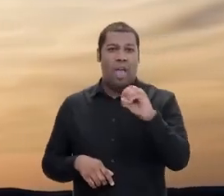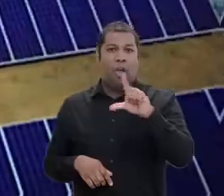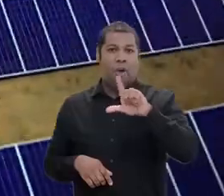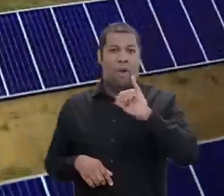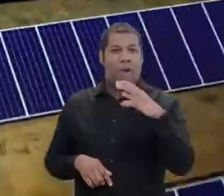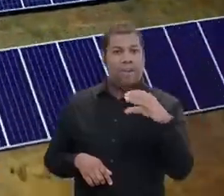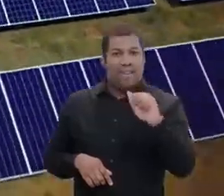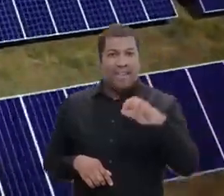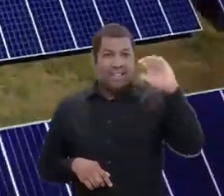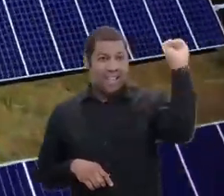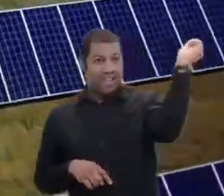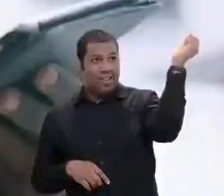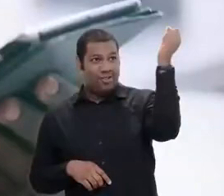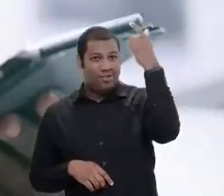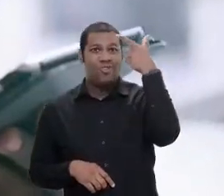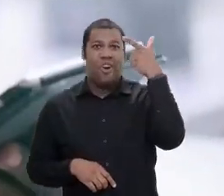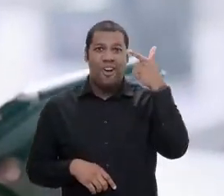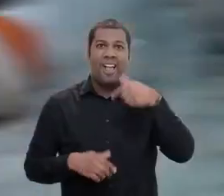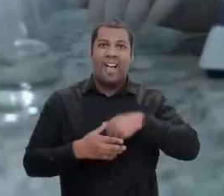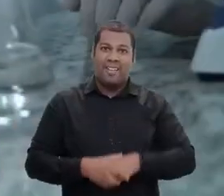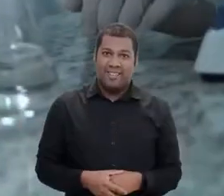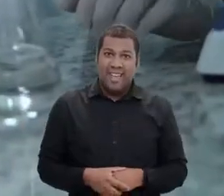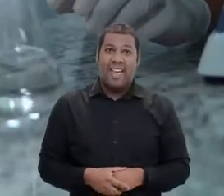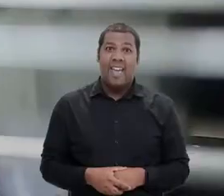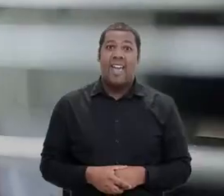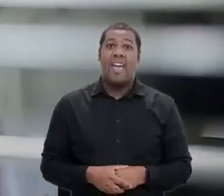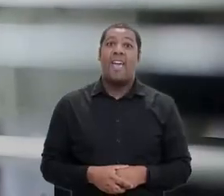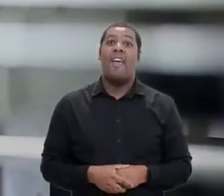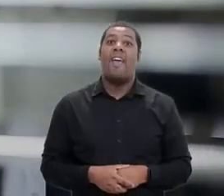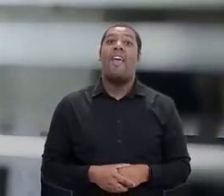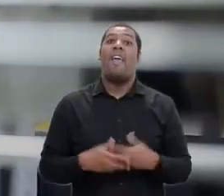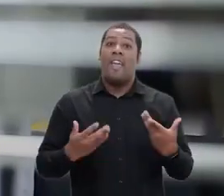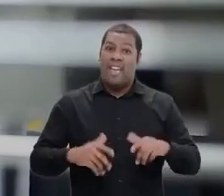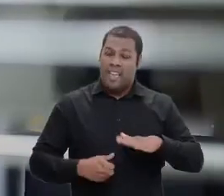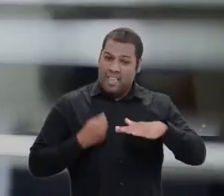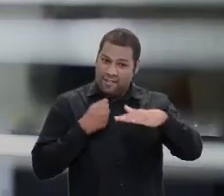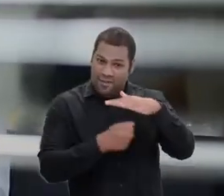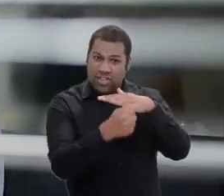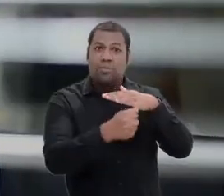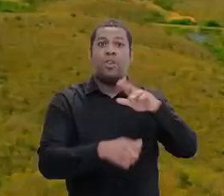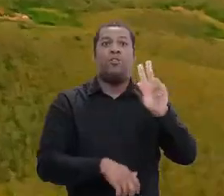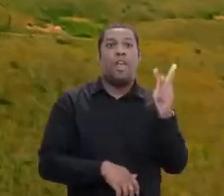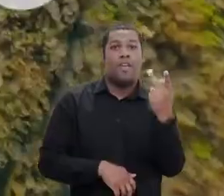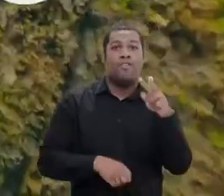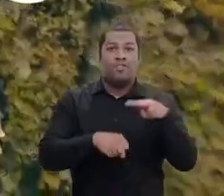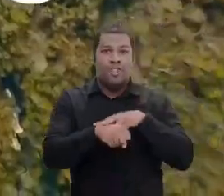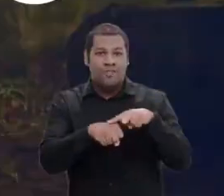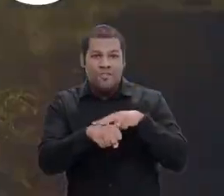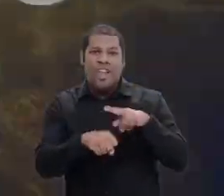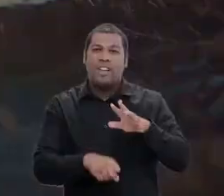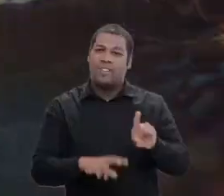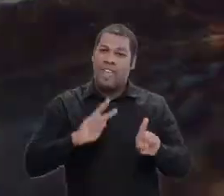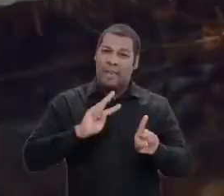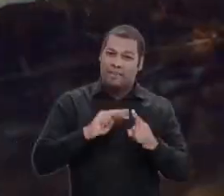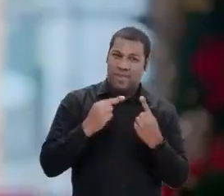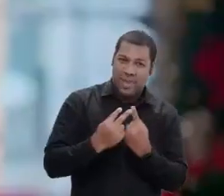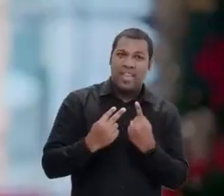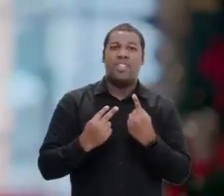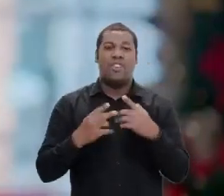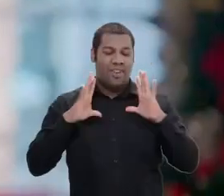eólica e solar. Estamos dando os primeiros passos na produção de hidrogênio verde, a energia do